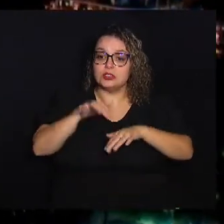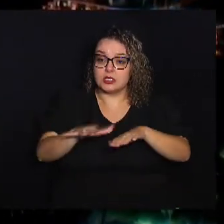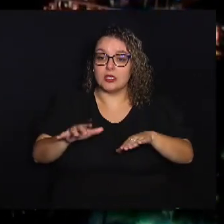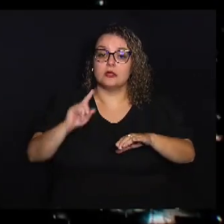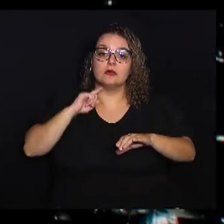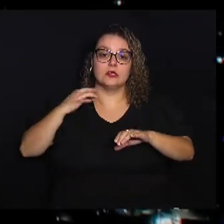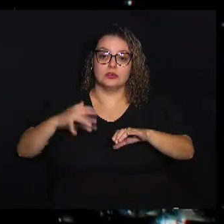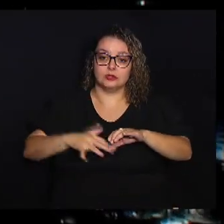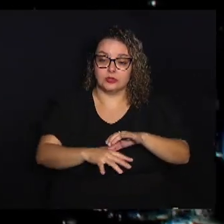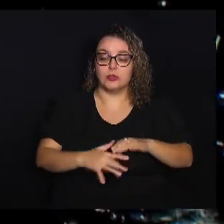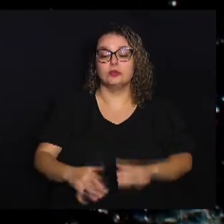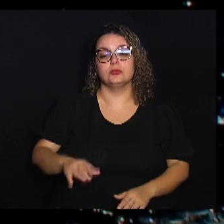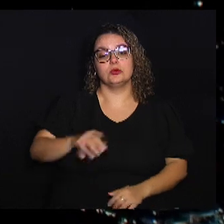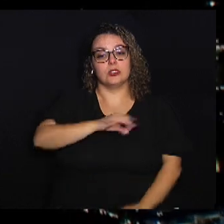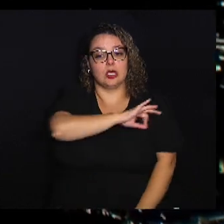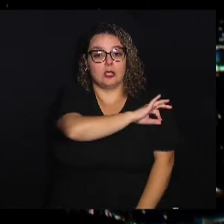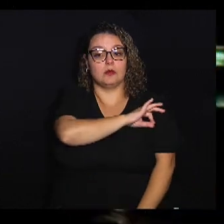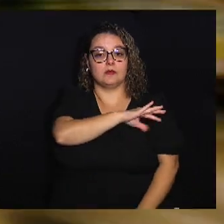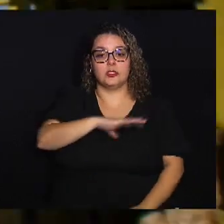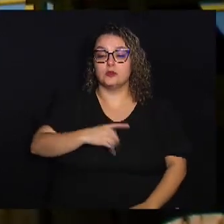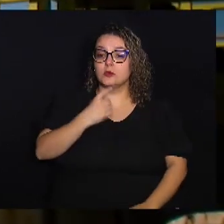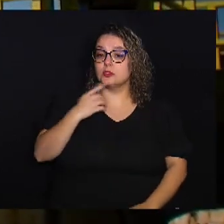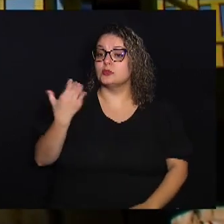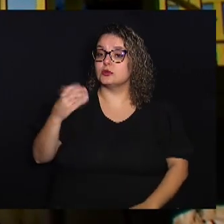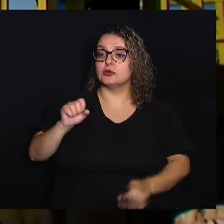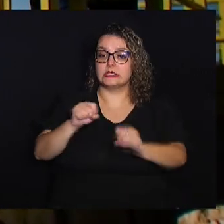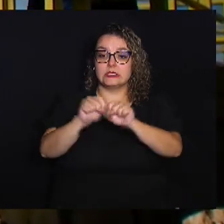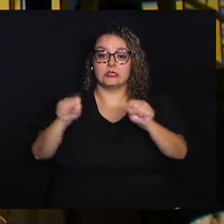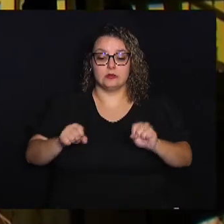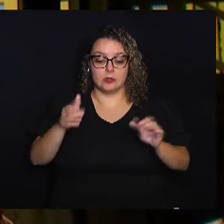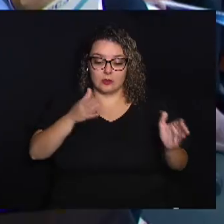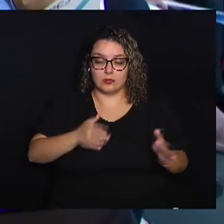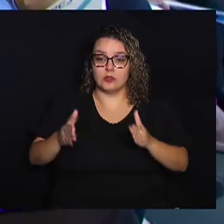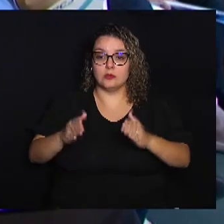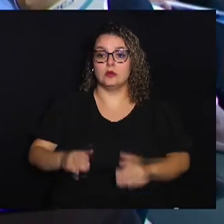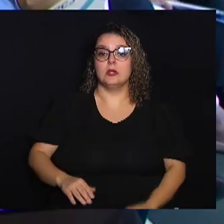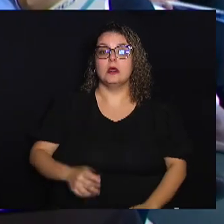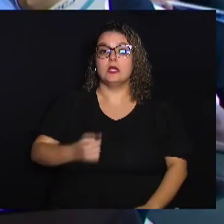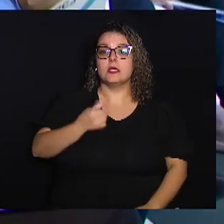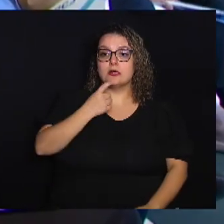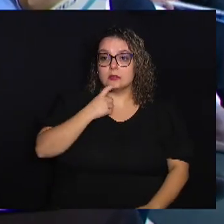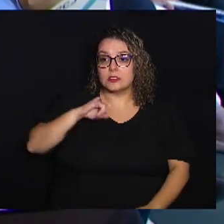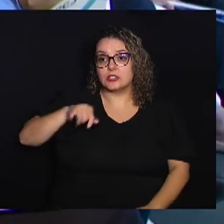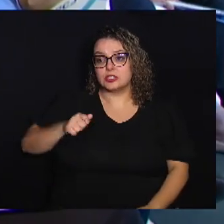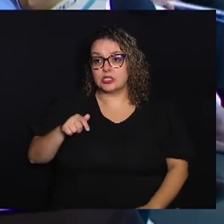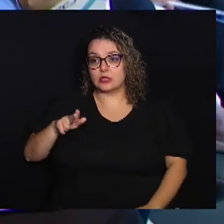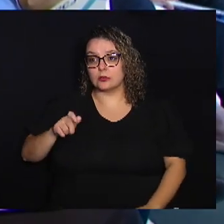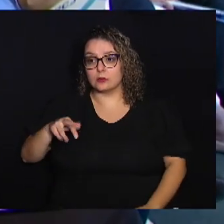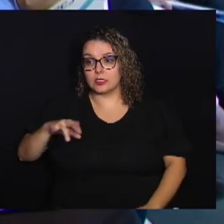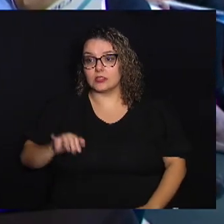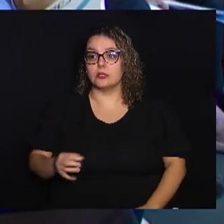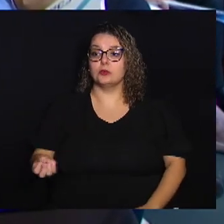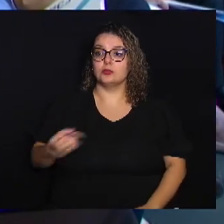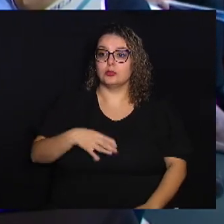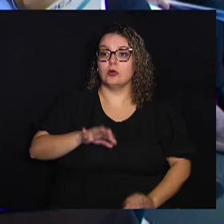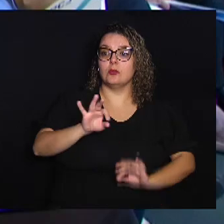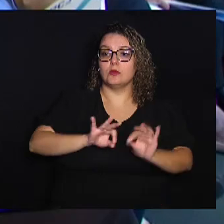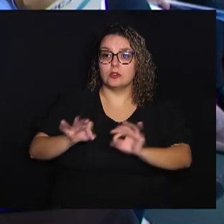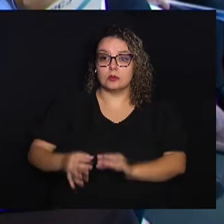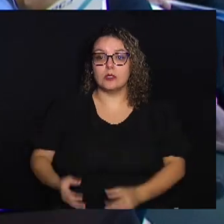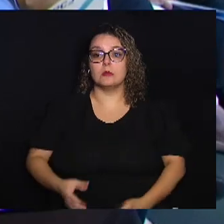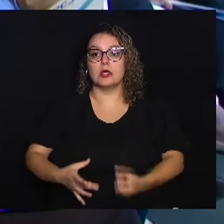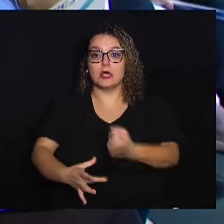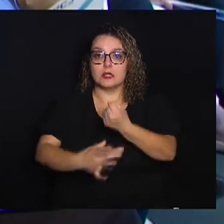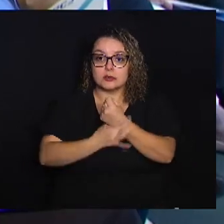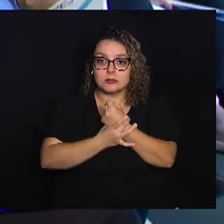a Prefeitura de Campinas lançaram o Sistema Produtor Campinas Jaguari, um novo projeto para garantir a segurança